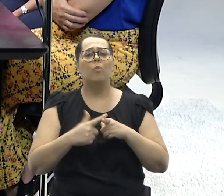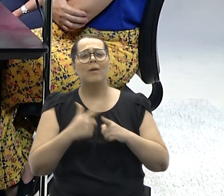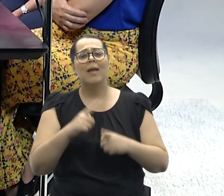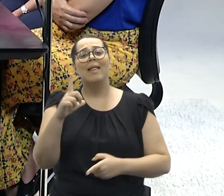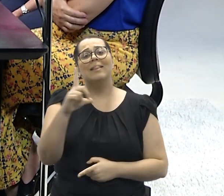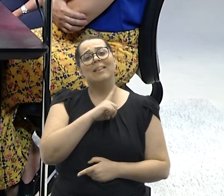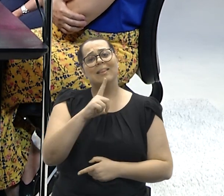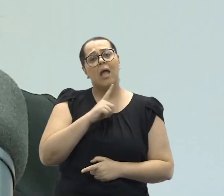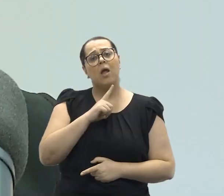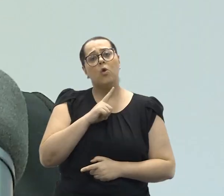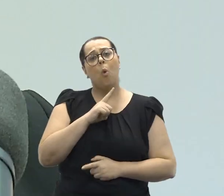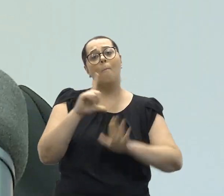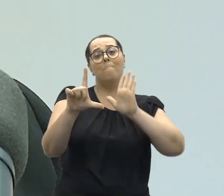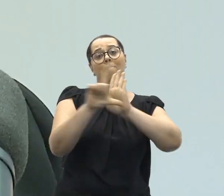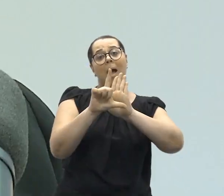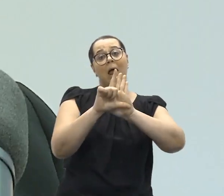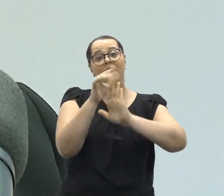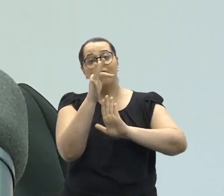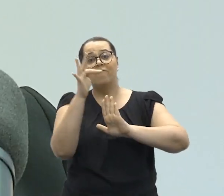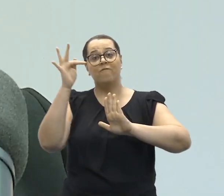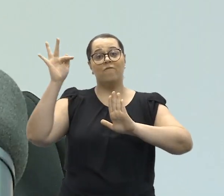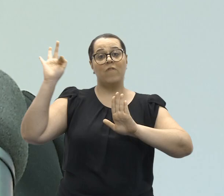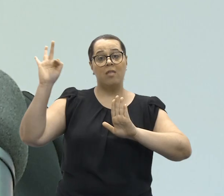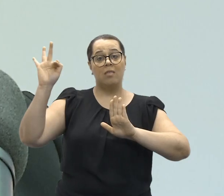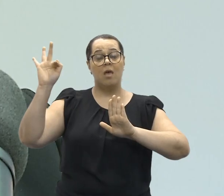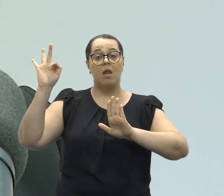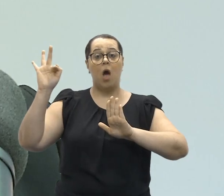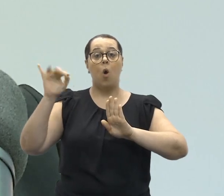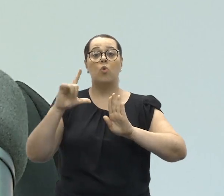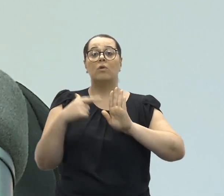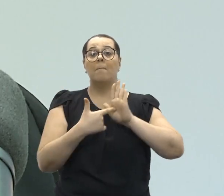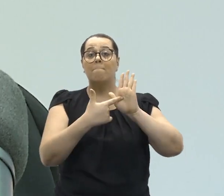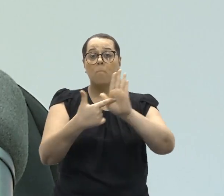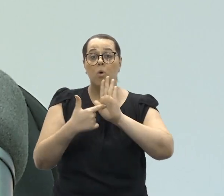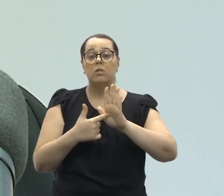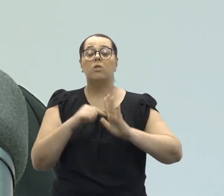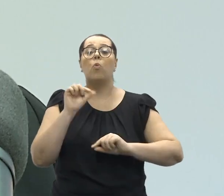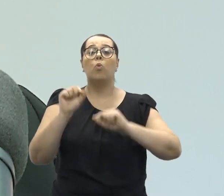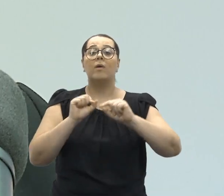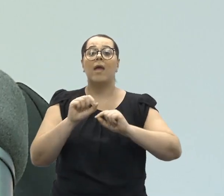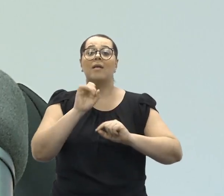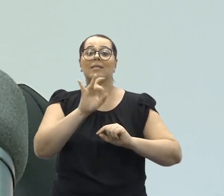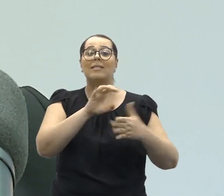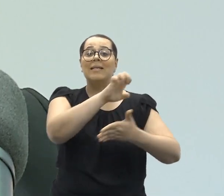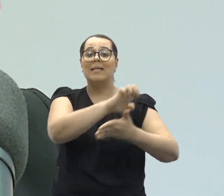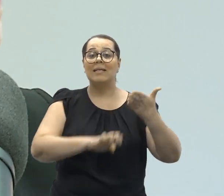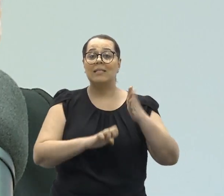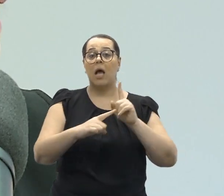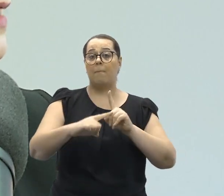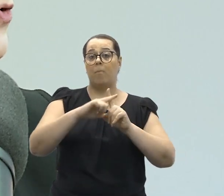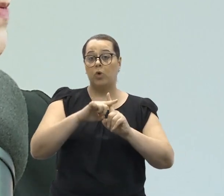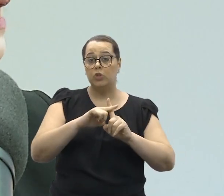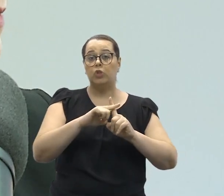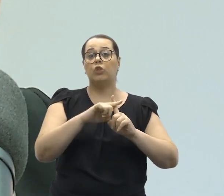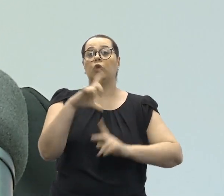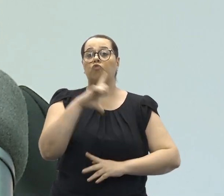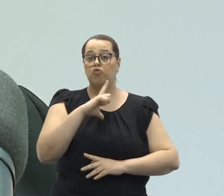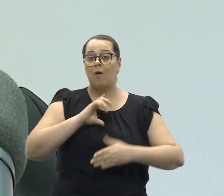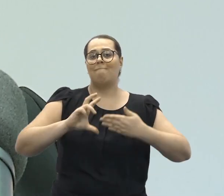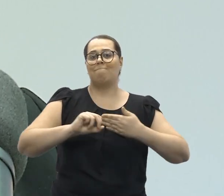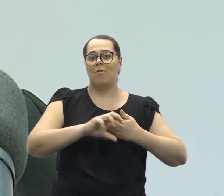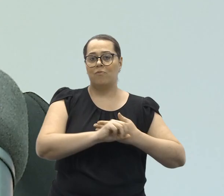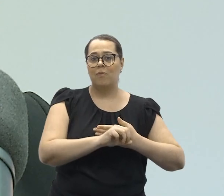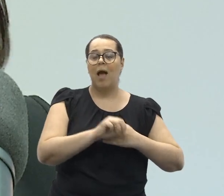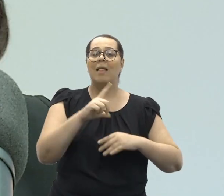que é constatado por um diagnóstico definitivo que a mulher tem câncer de mama, é determinado um prazo mínimo para